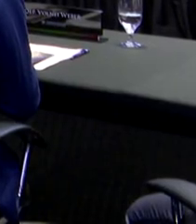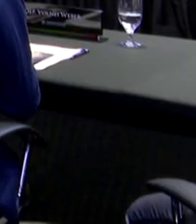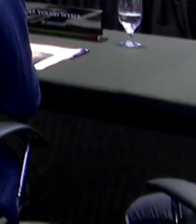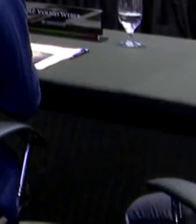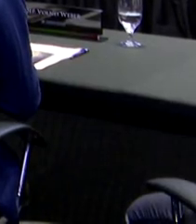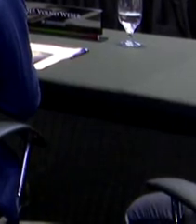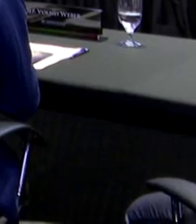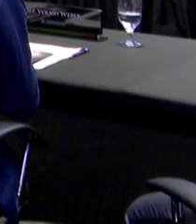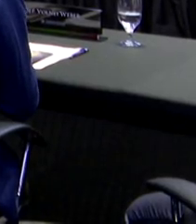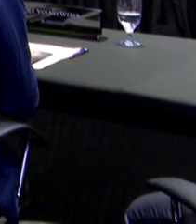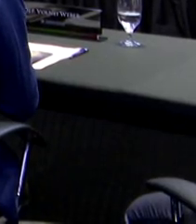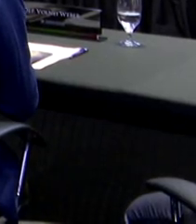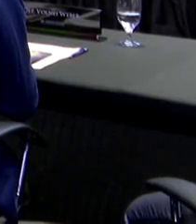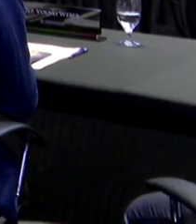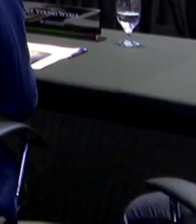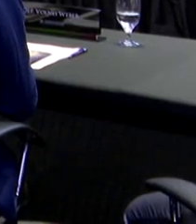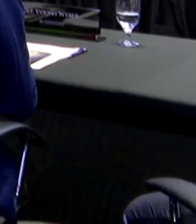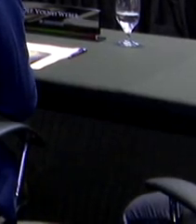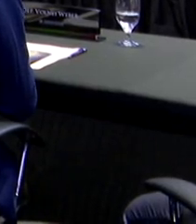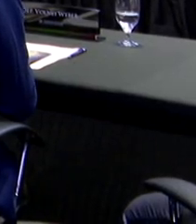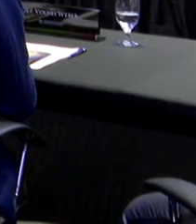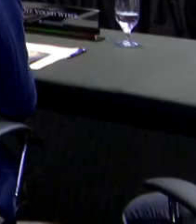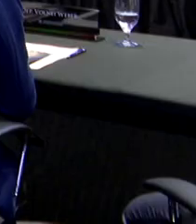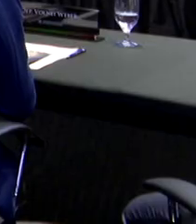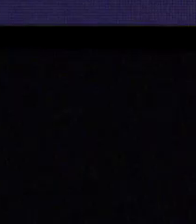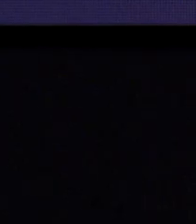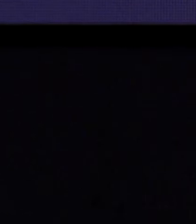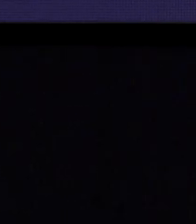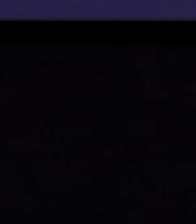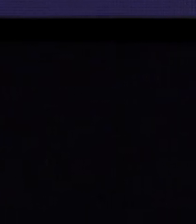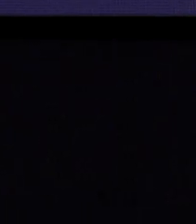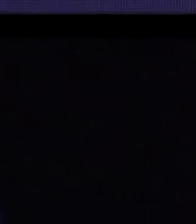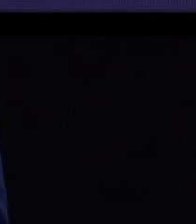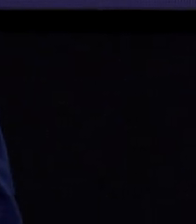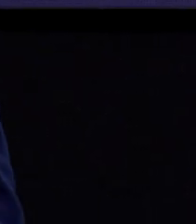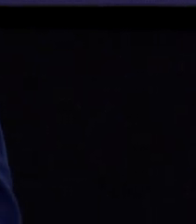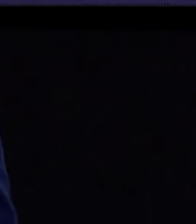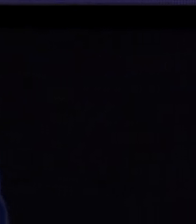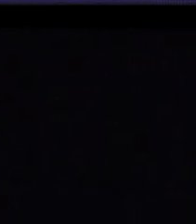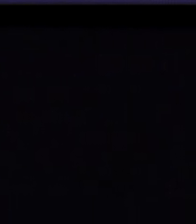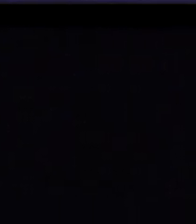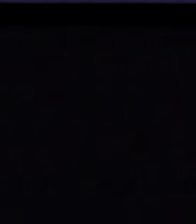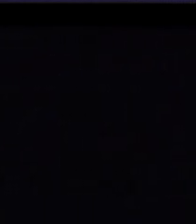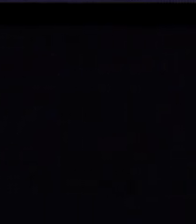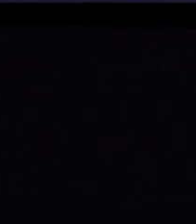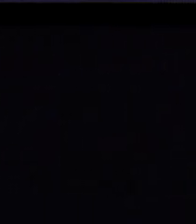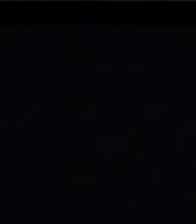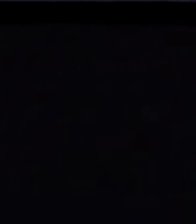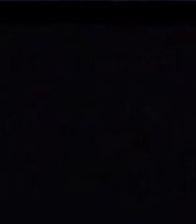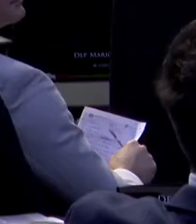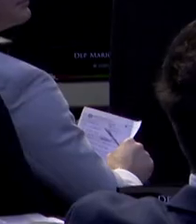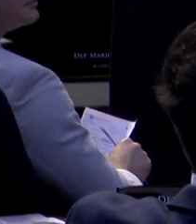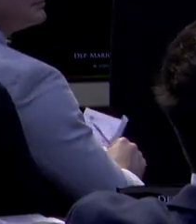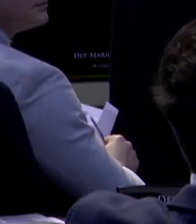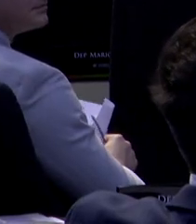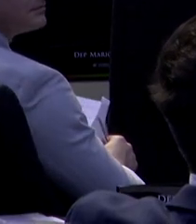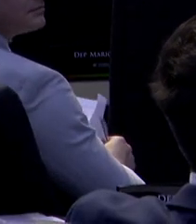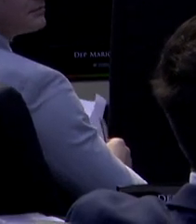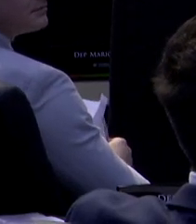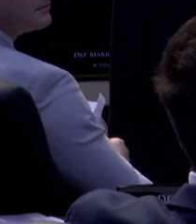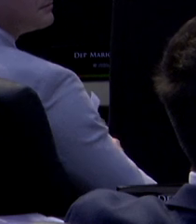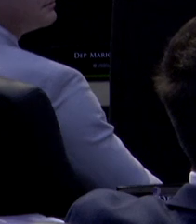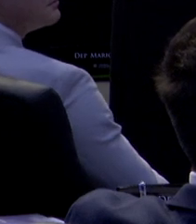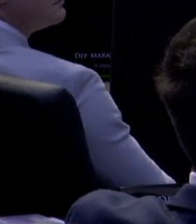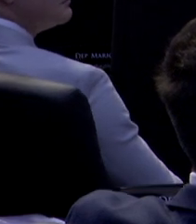O parlamentar falou especialmente sobre a situação da Serra Dona Francisca, que receberá 35 milhões de reais do